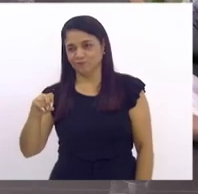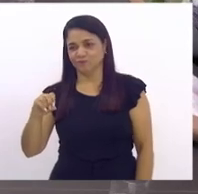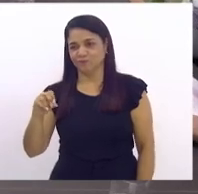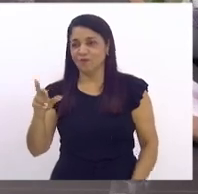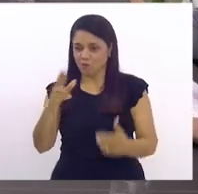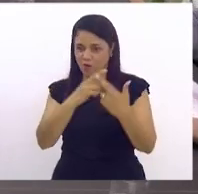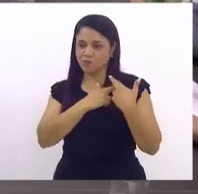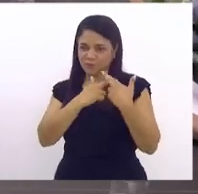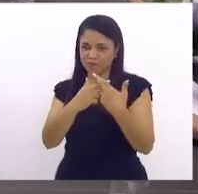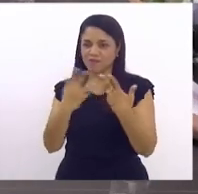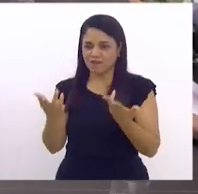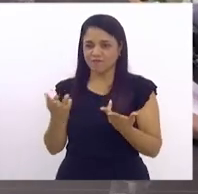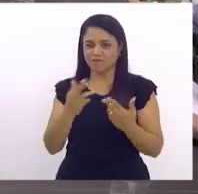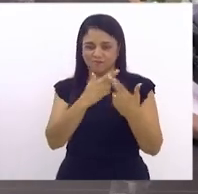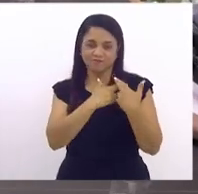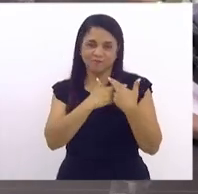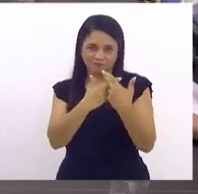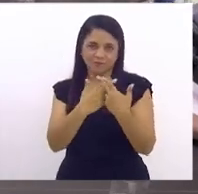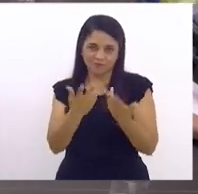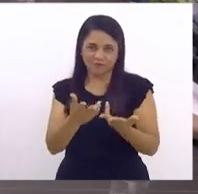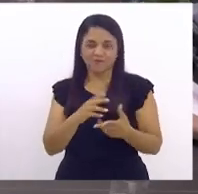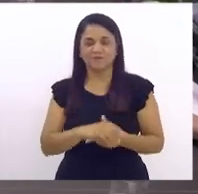Vamos dar continuidade.